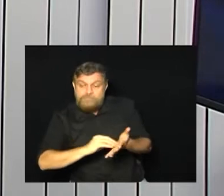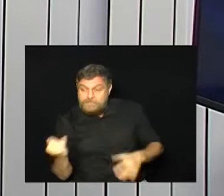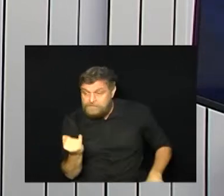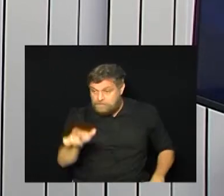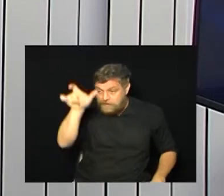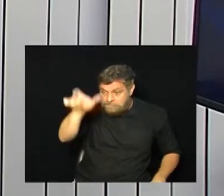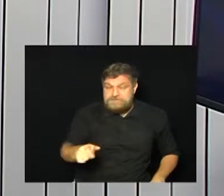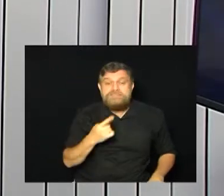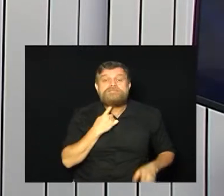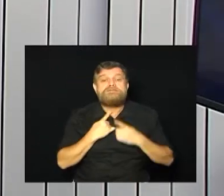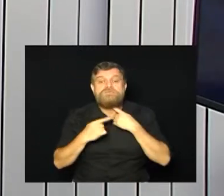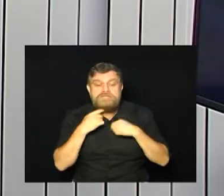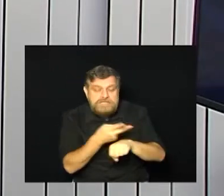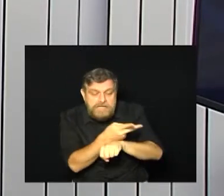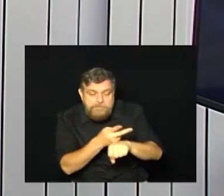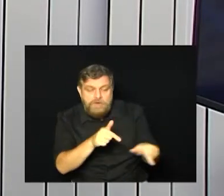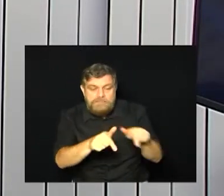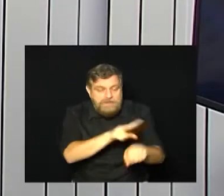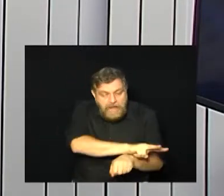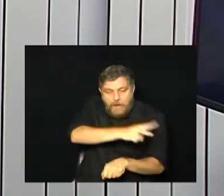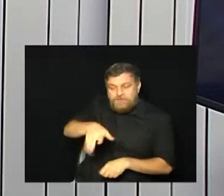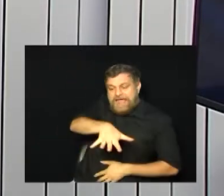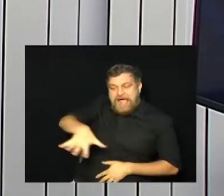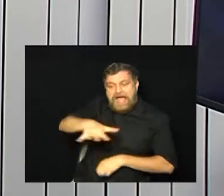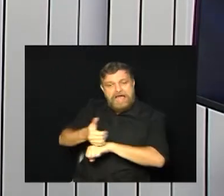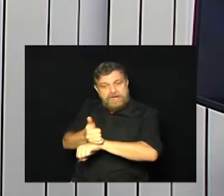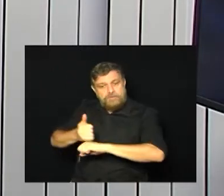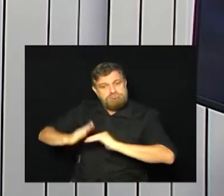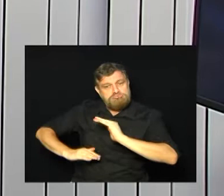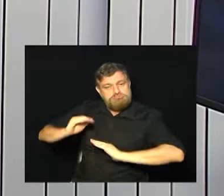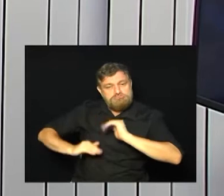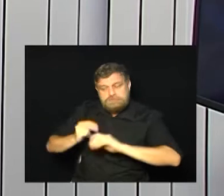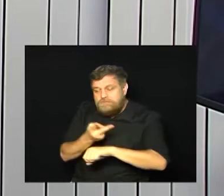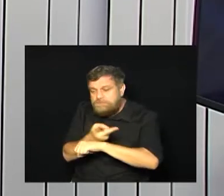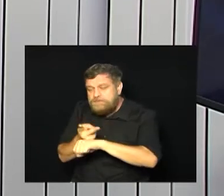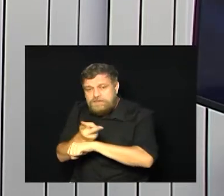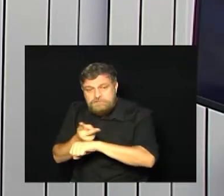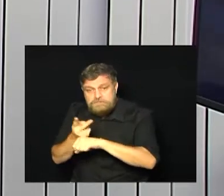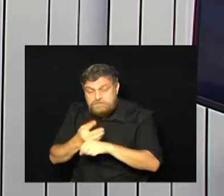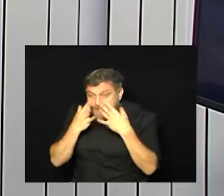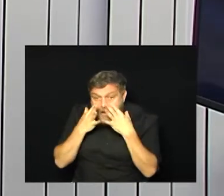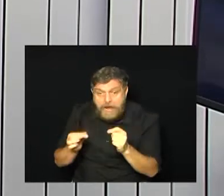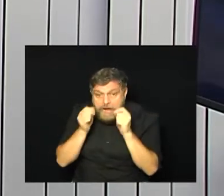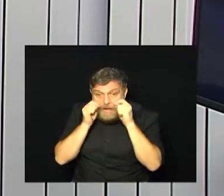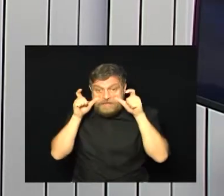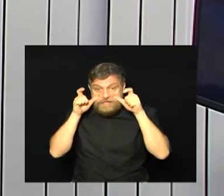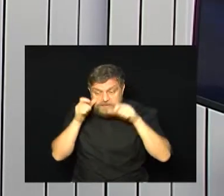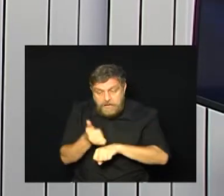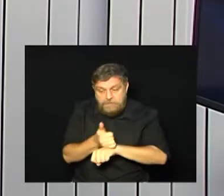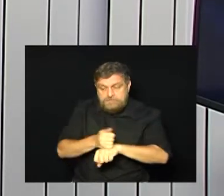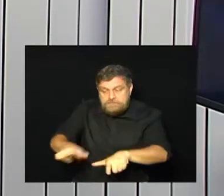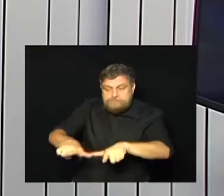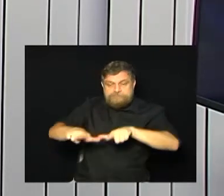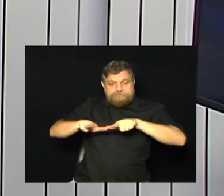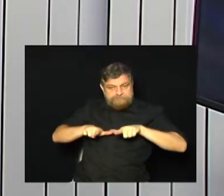que é candidato, você que quer mudar de área, você que está procurando uma vaga, fique atento então a essa qualificação que